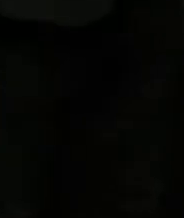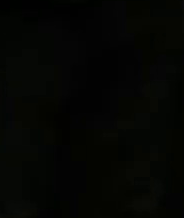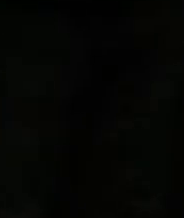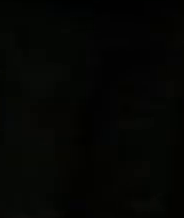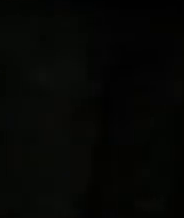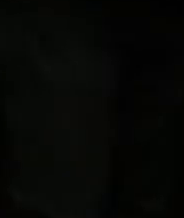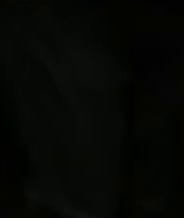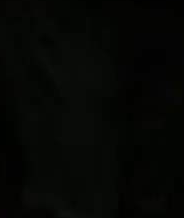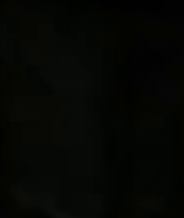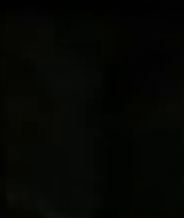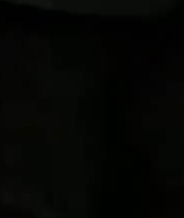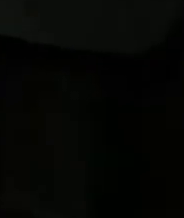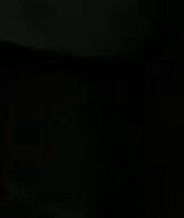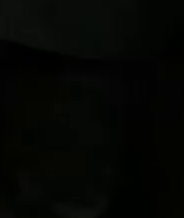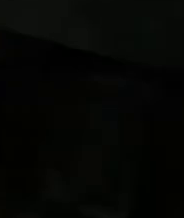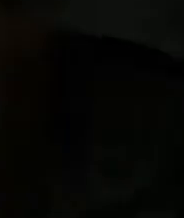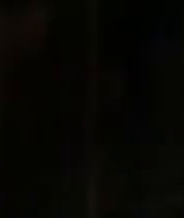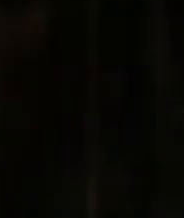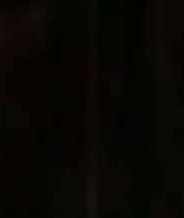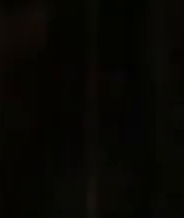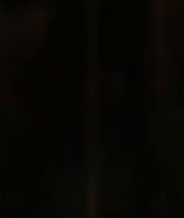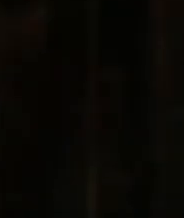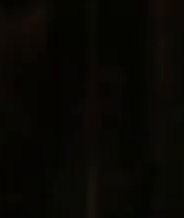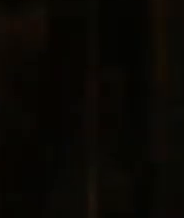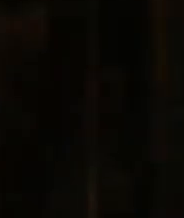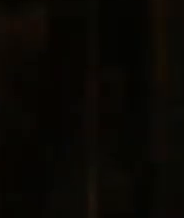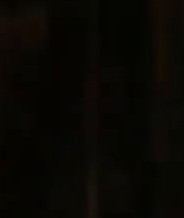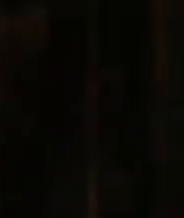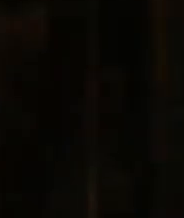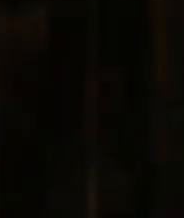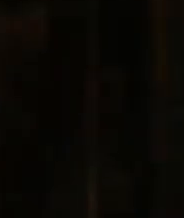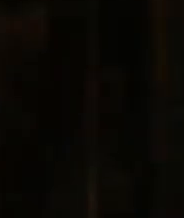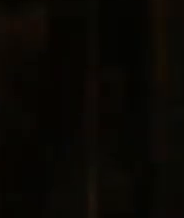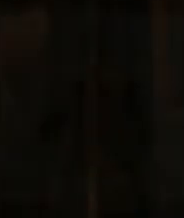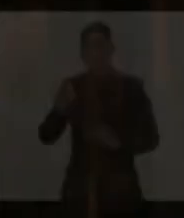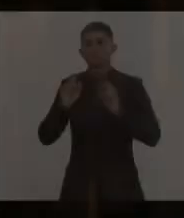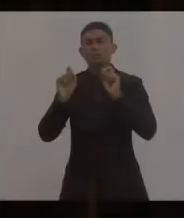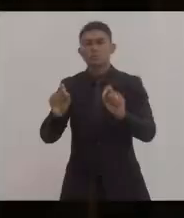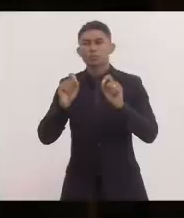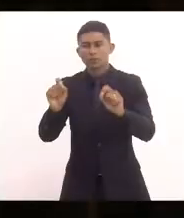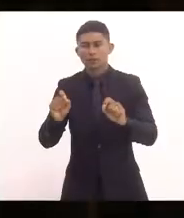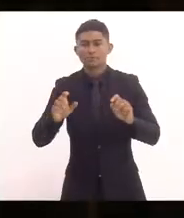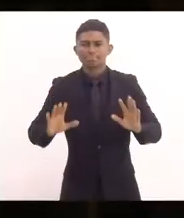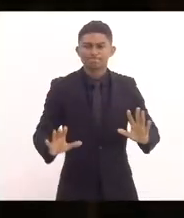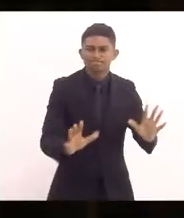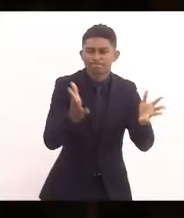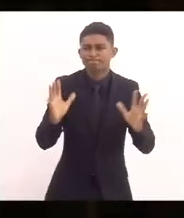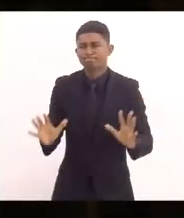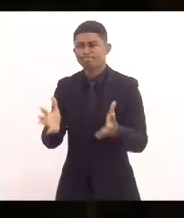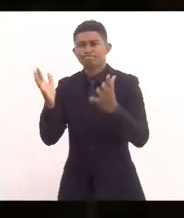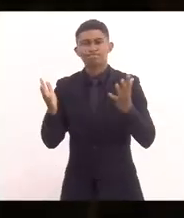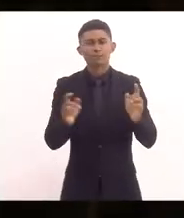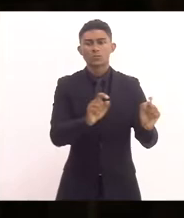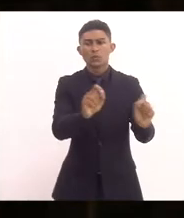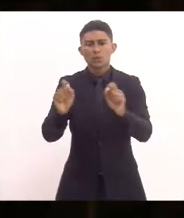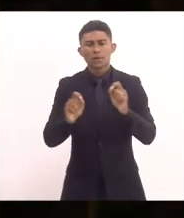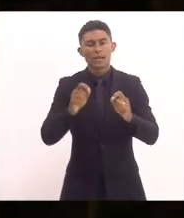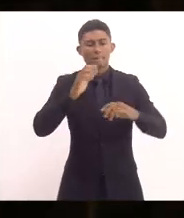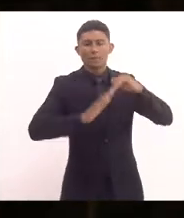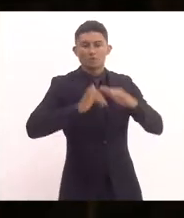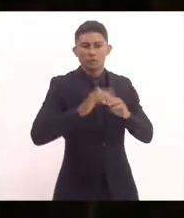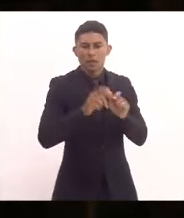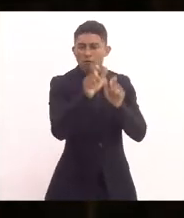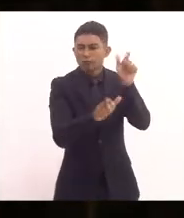48.202 do presidente Juscelino Kubitschek, com o objetivo de promover o congraçamento entre os profissionais